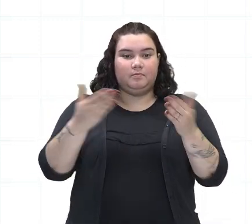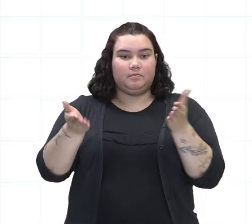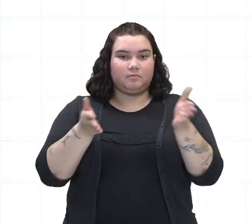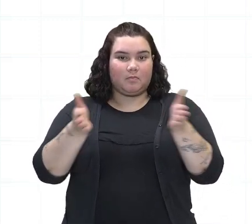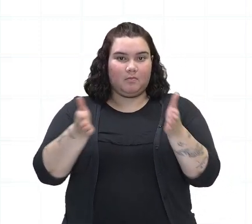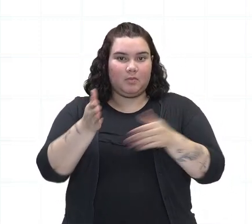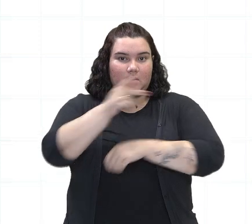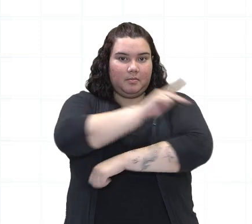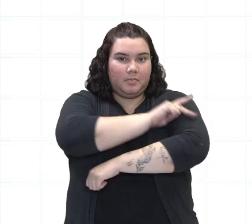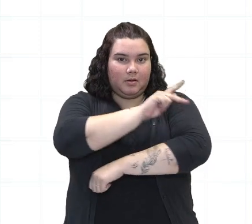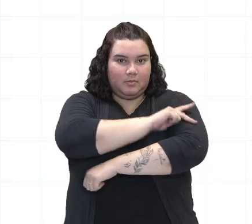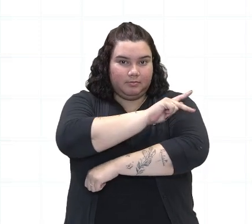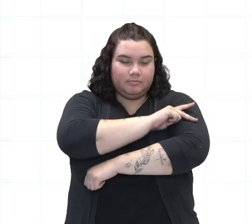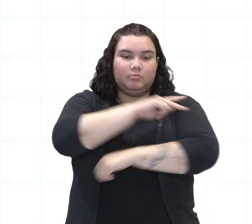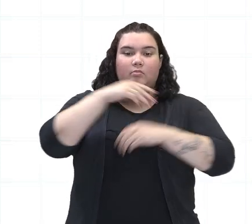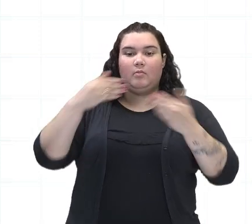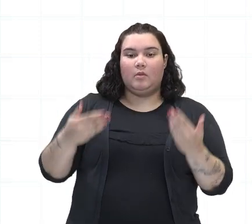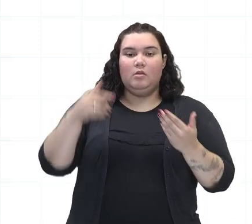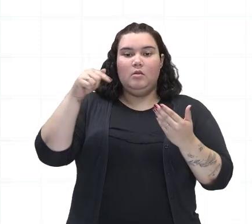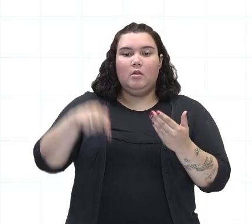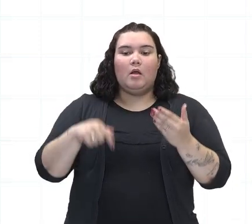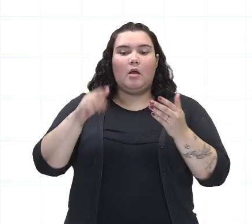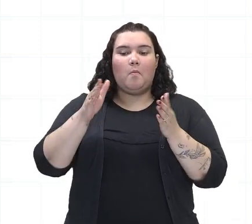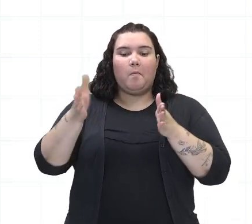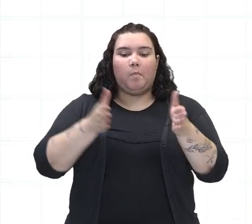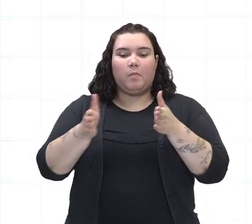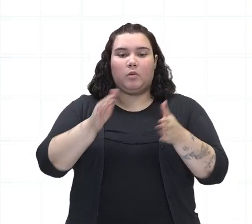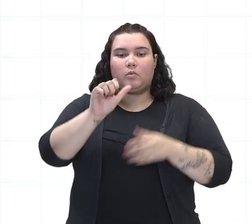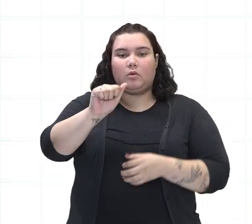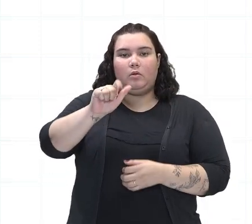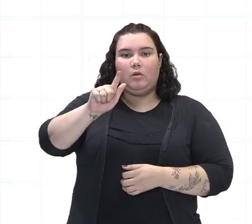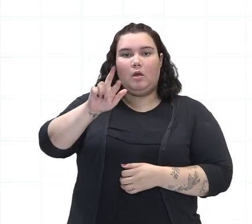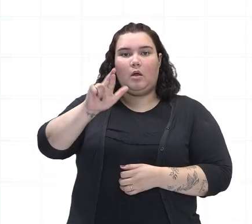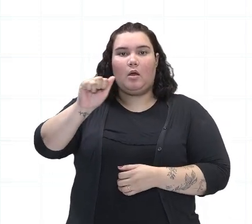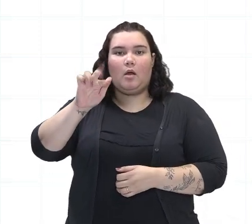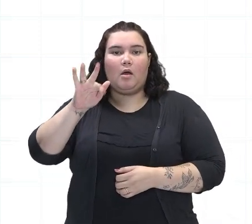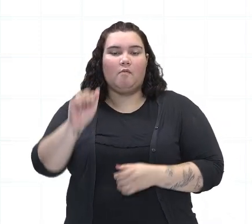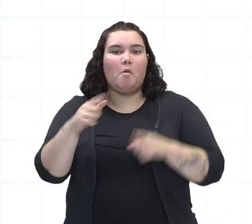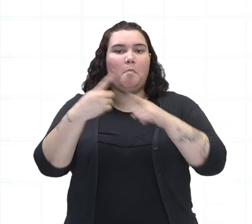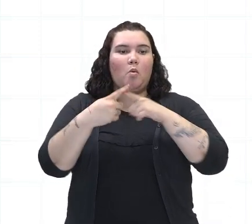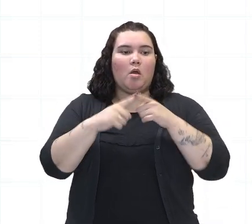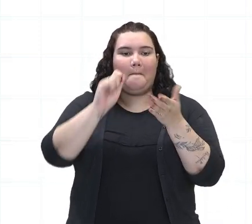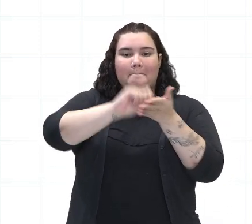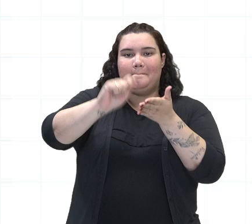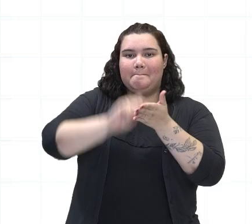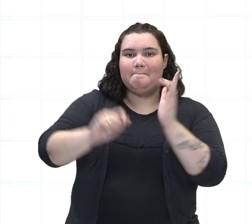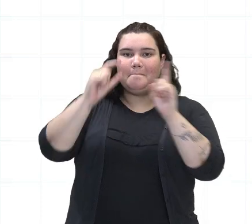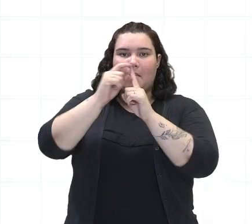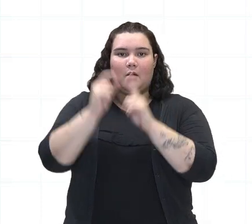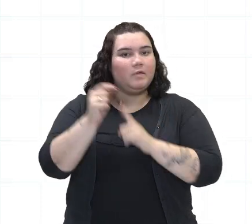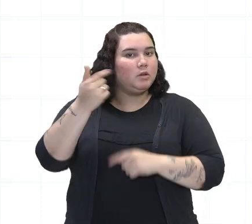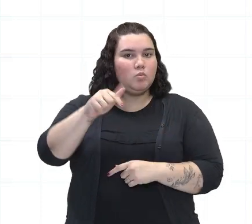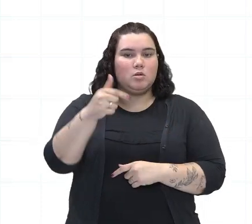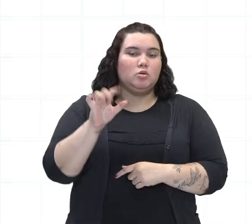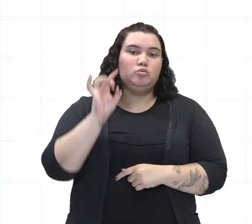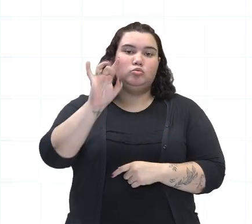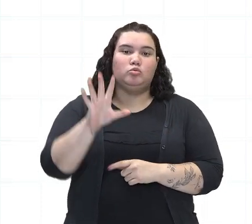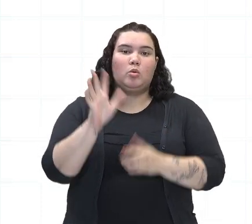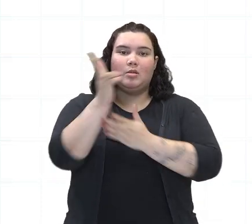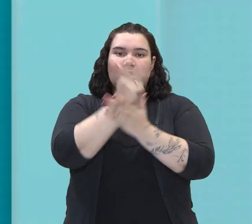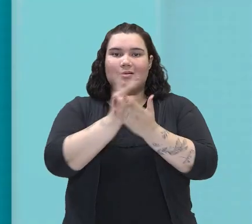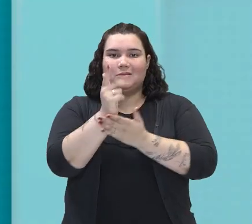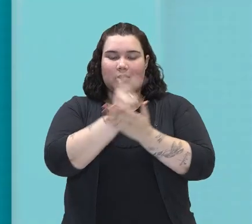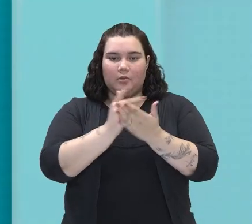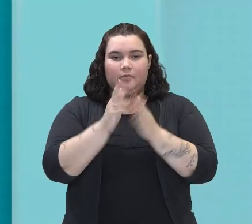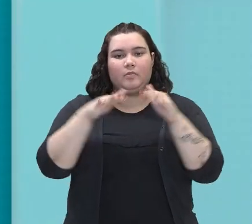pré-história, que é conhecido como era ágrafa, porque a gente não tem registros escritos deste momento, então já existem ali indícios